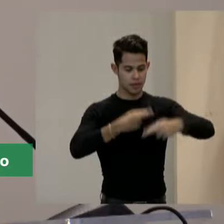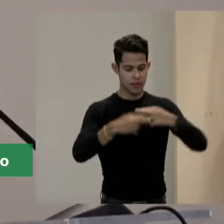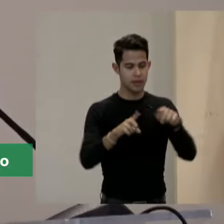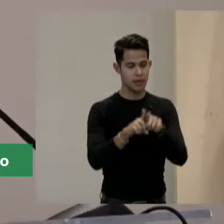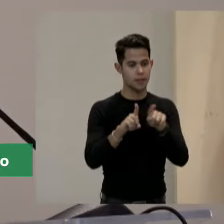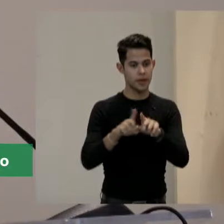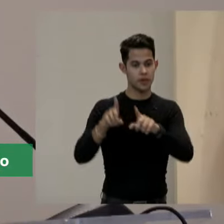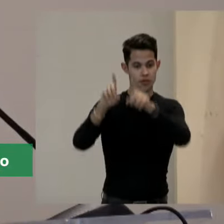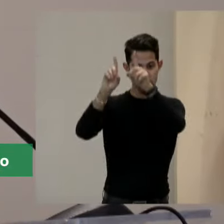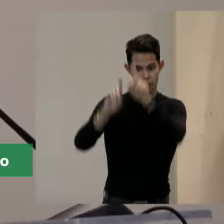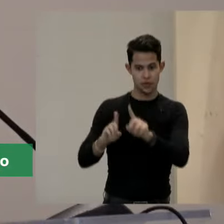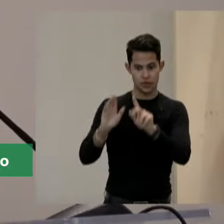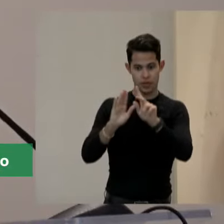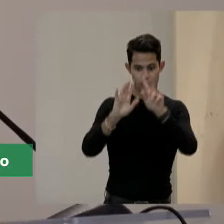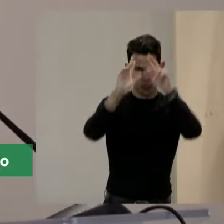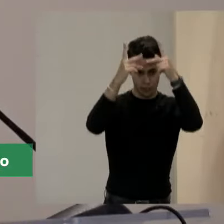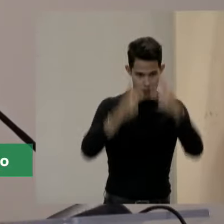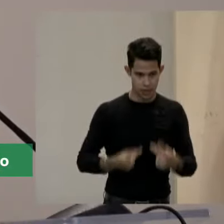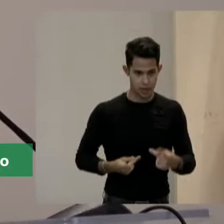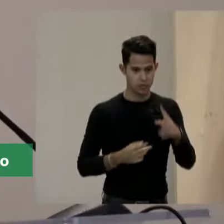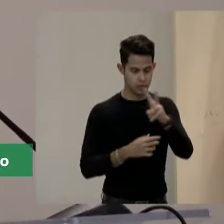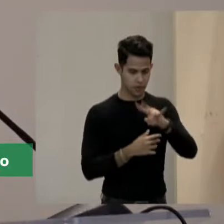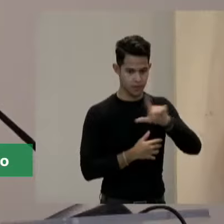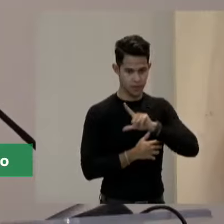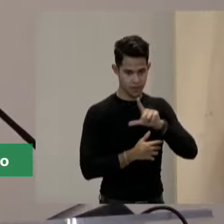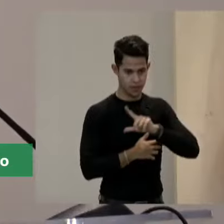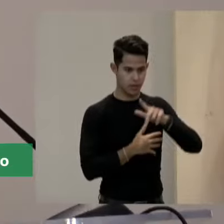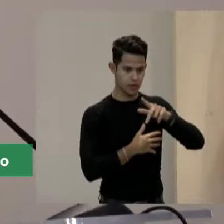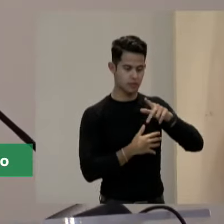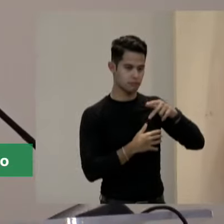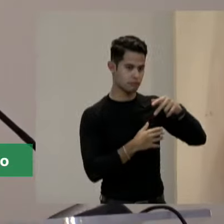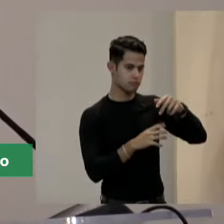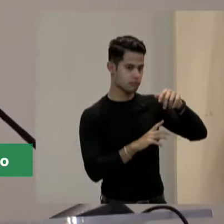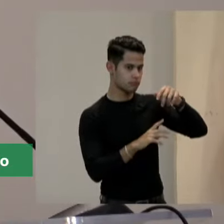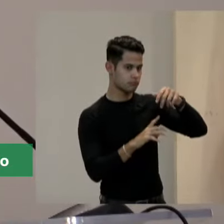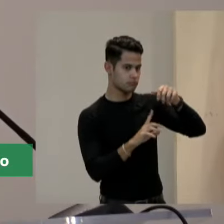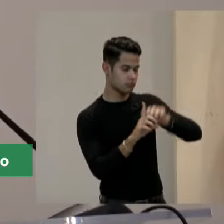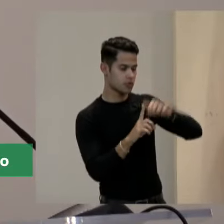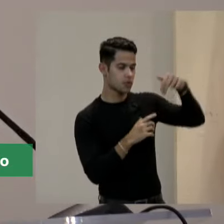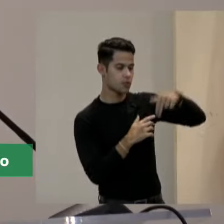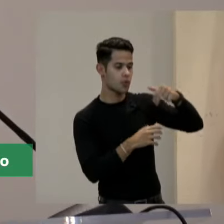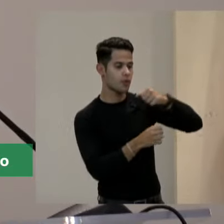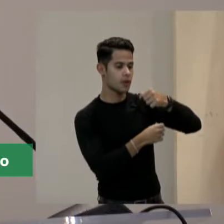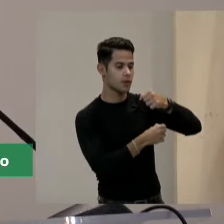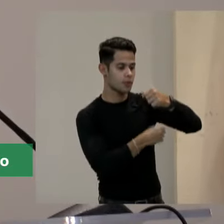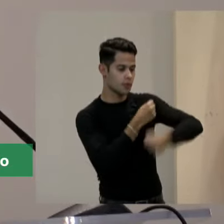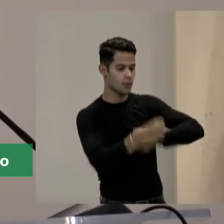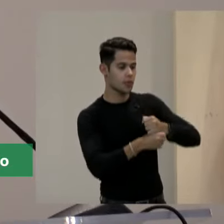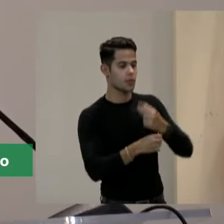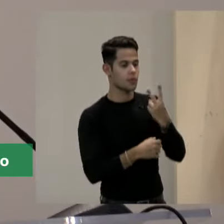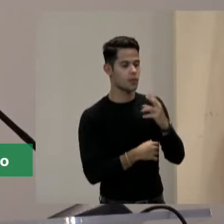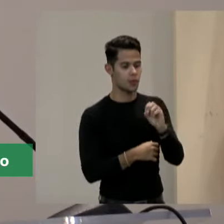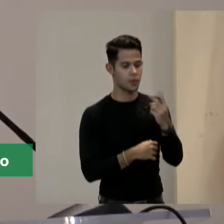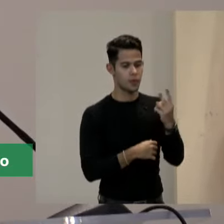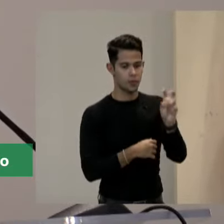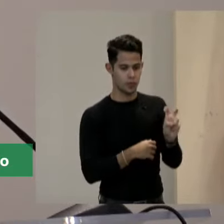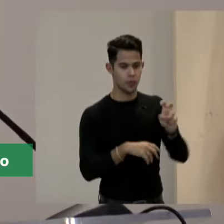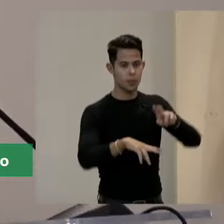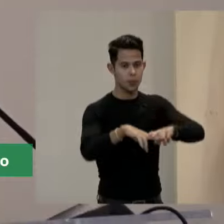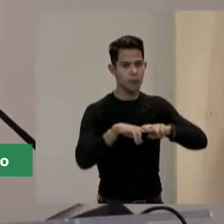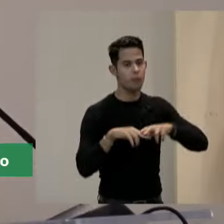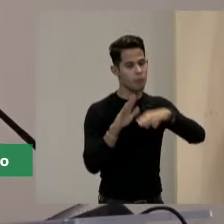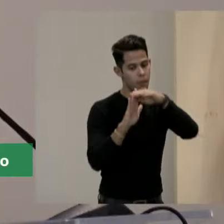no Brasil em novembro de 2025. Né? Então eu acho que é importante a gente ter essa pauta e